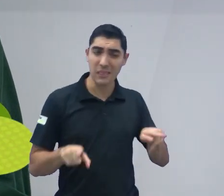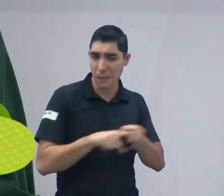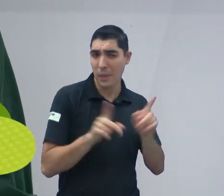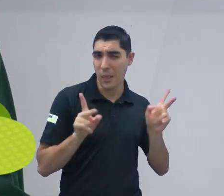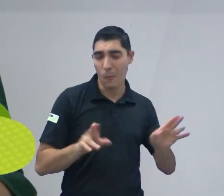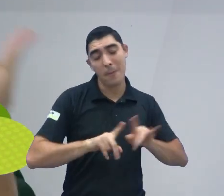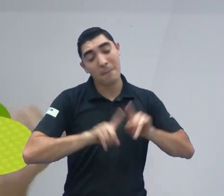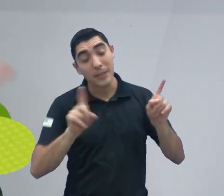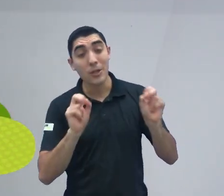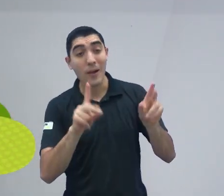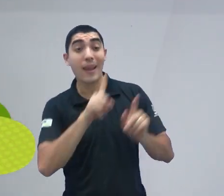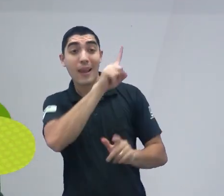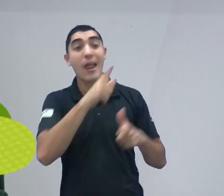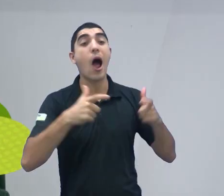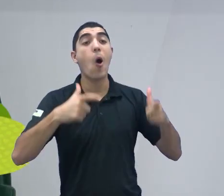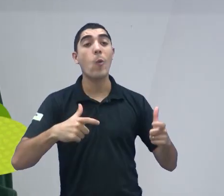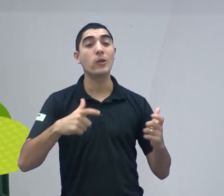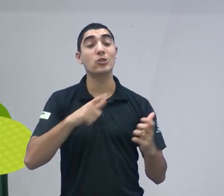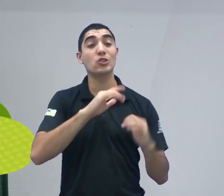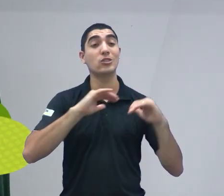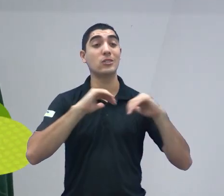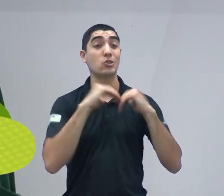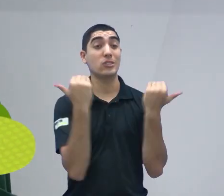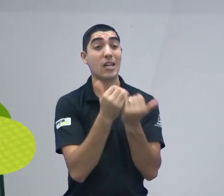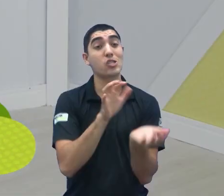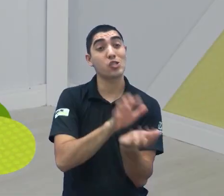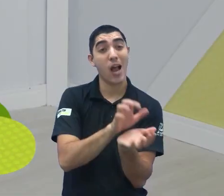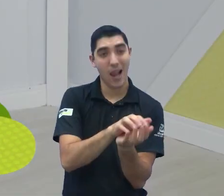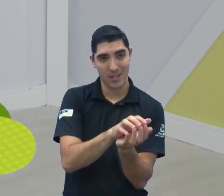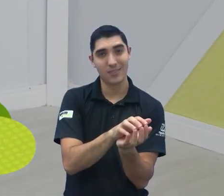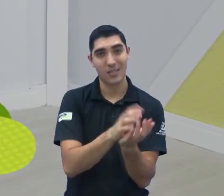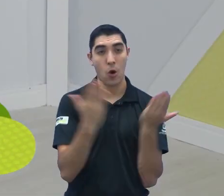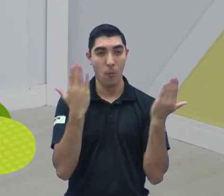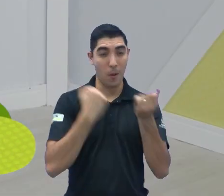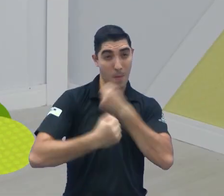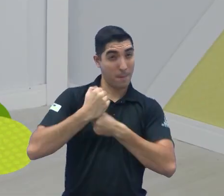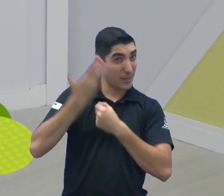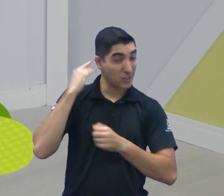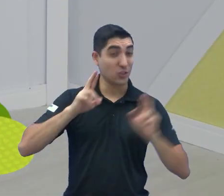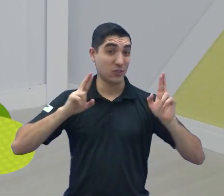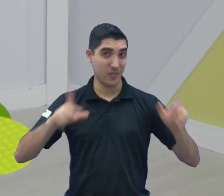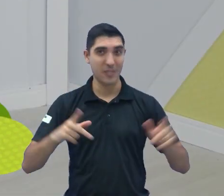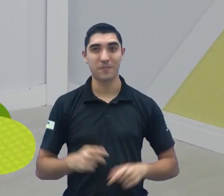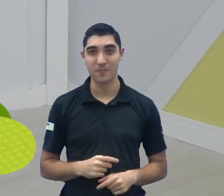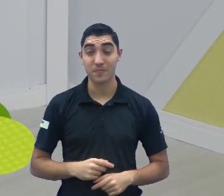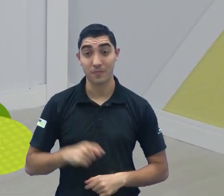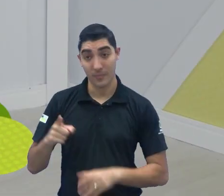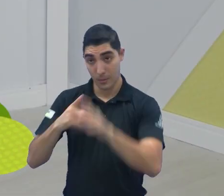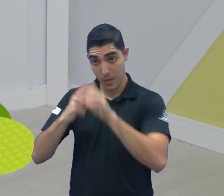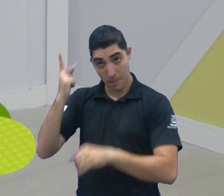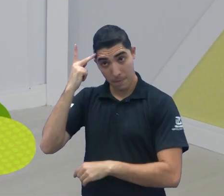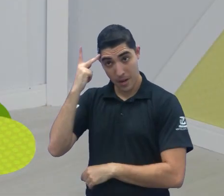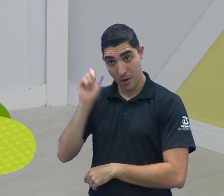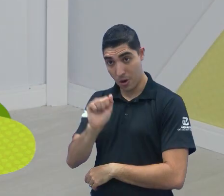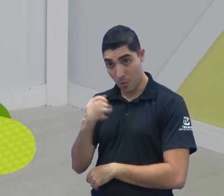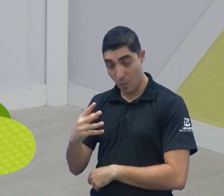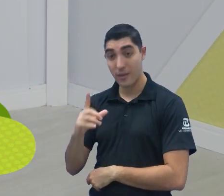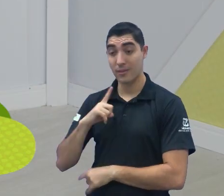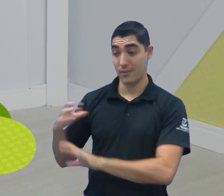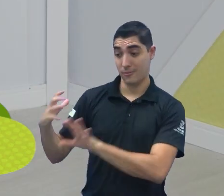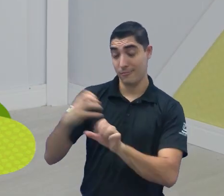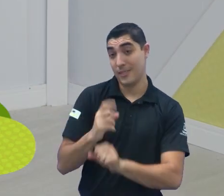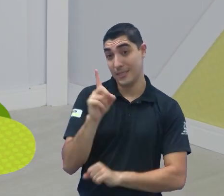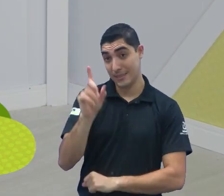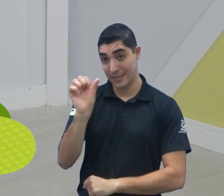adversários em Jacareí, diferente do ano passado, quando recebeu em Taubaté. Série A4 com 16 equipes, todo mundo joga contra todo mundo na primeira